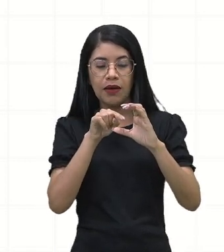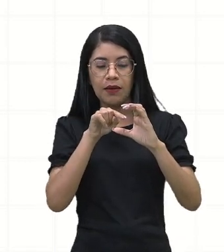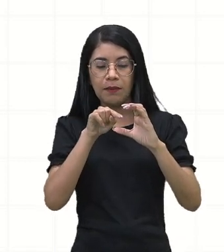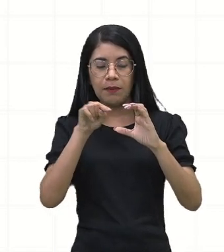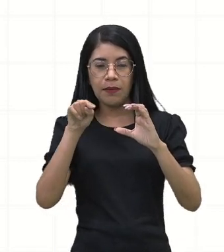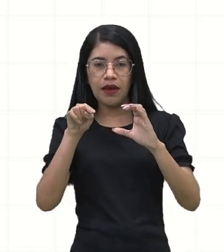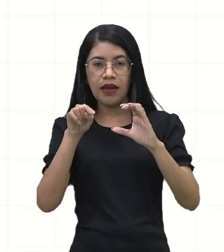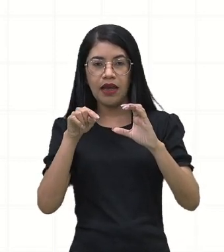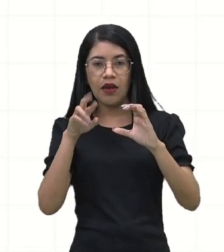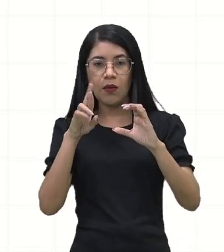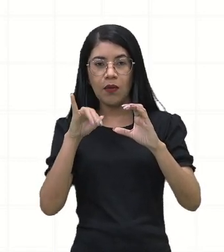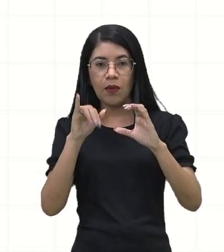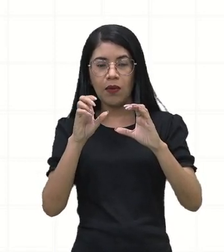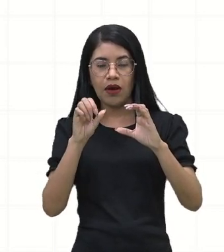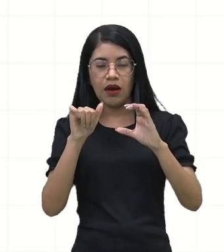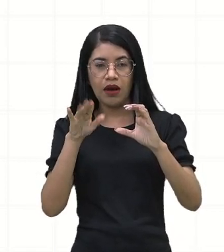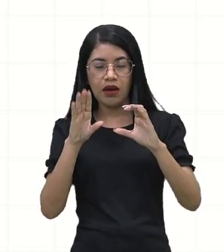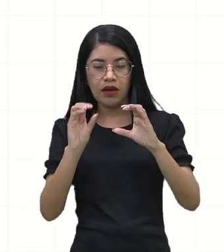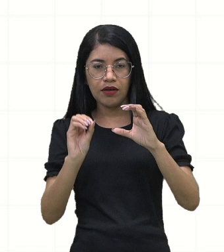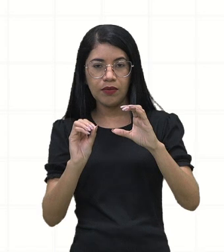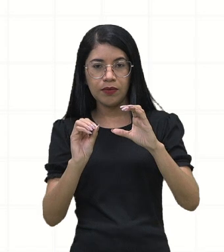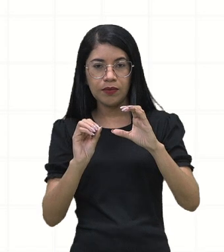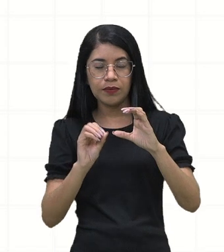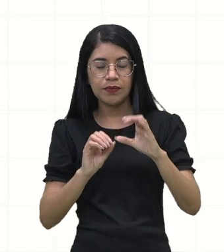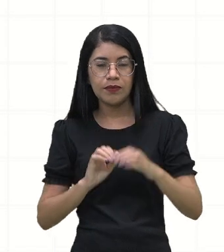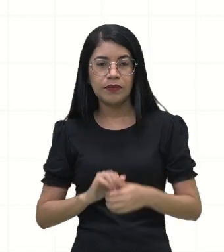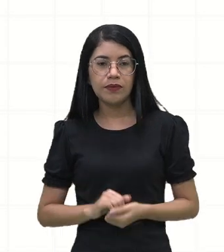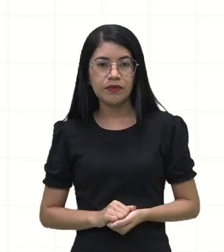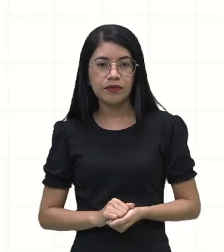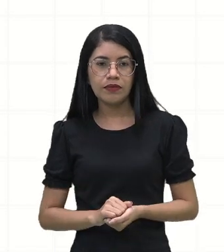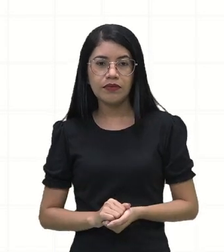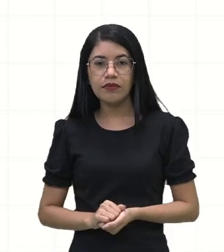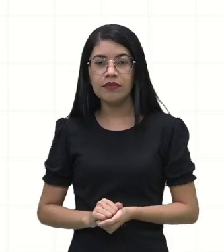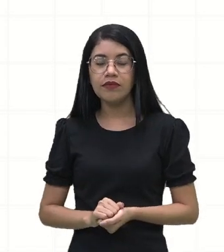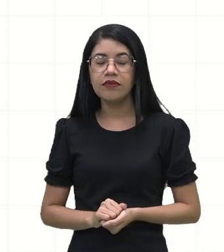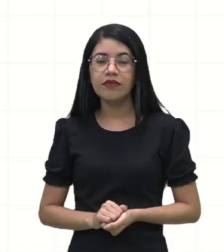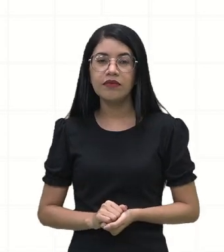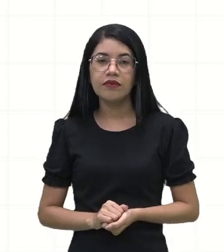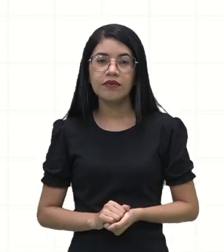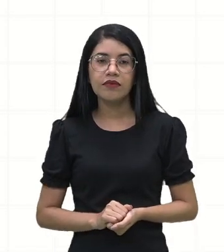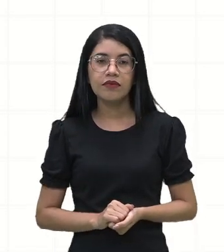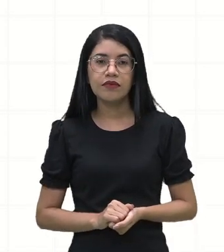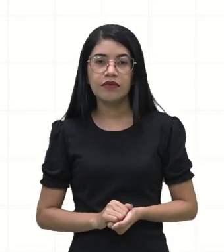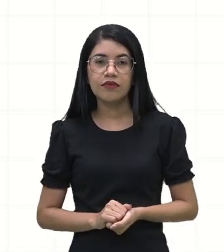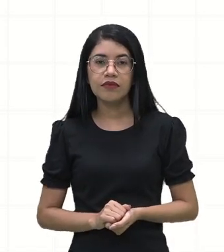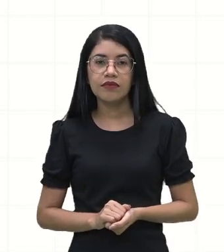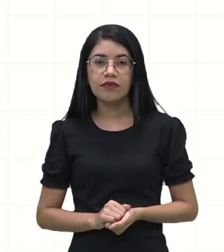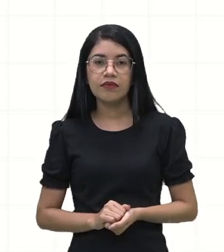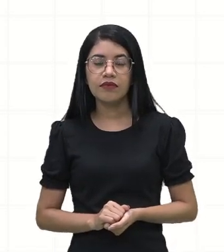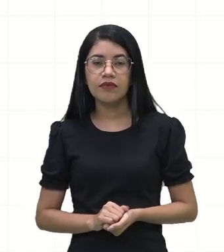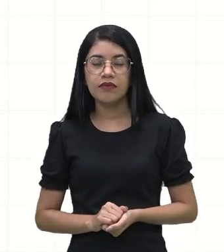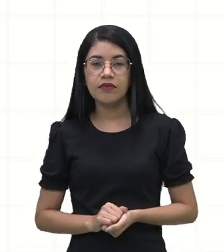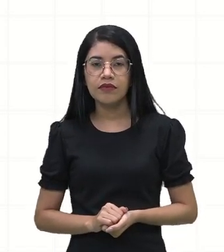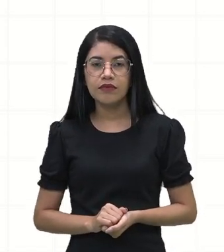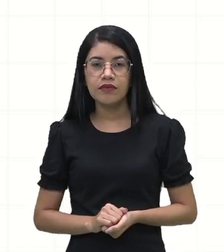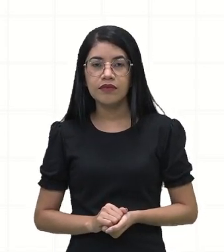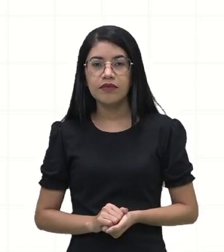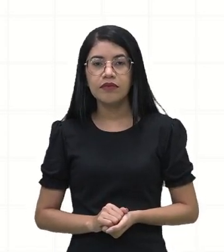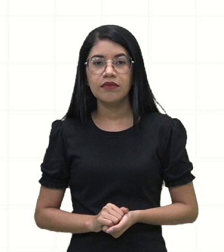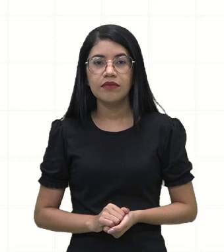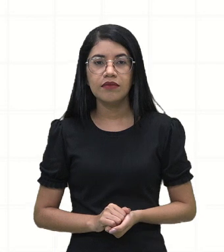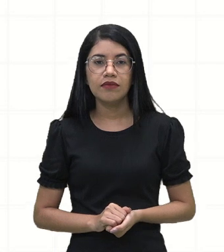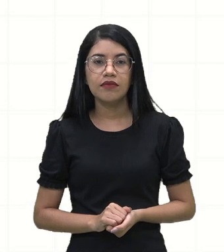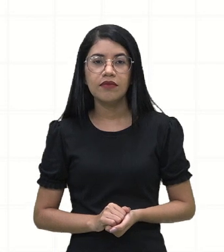extremidade, que é a metade do diâmetro, né, nós temos aqui o que chamamos de raio.